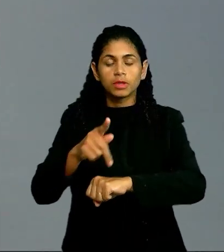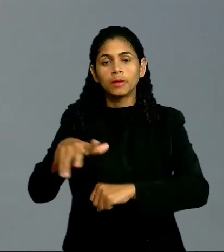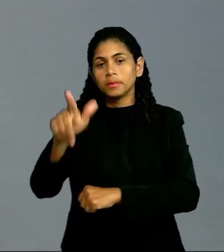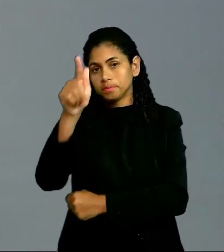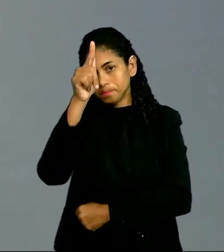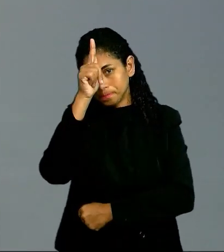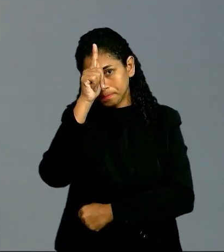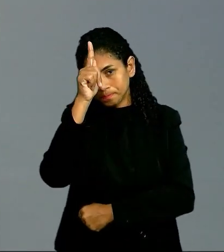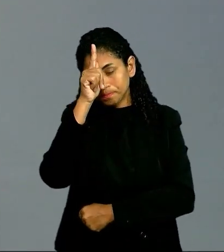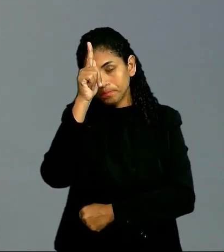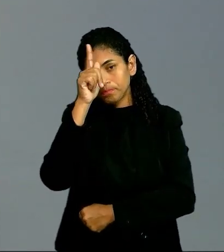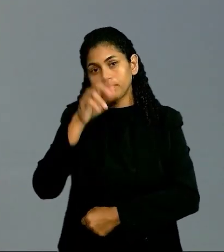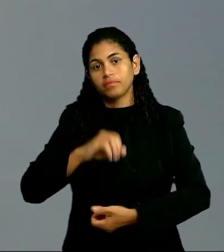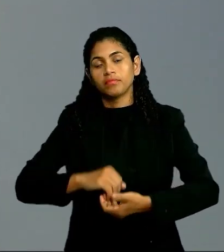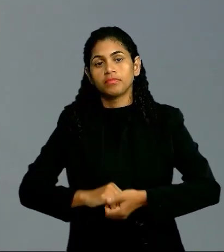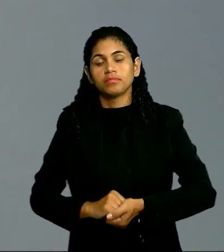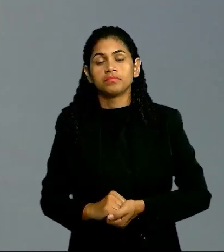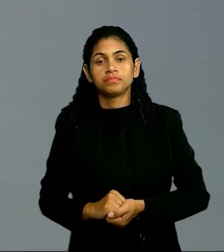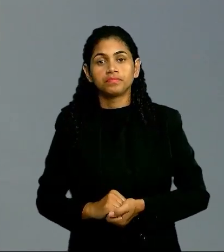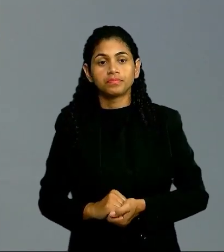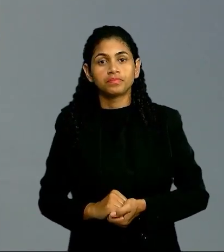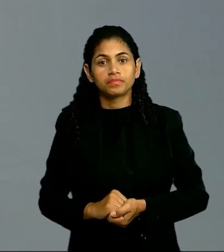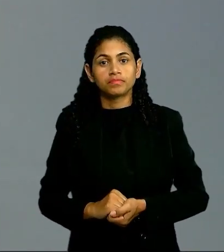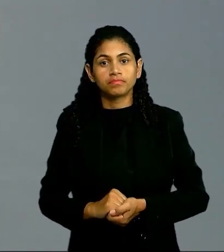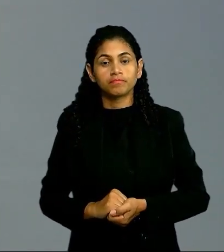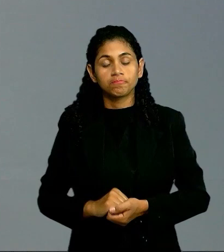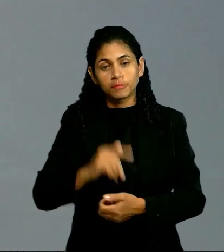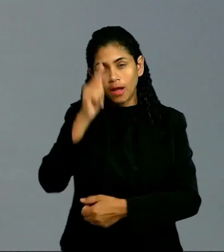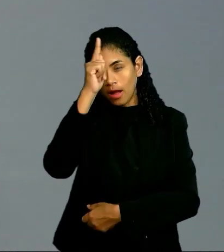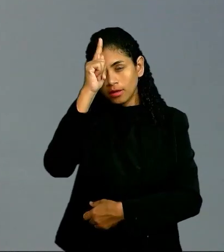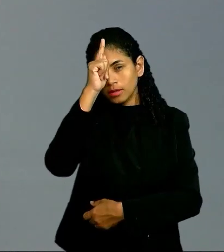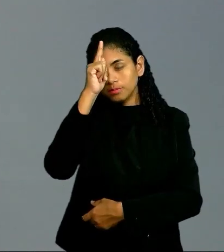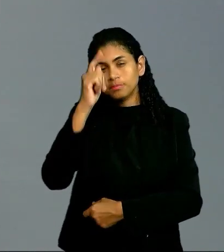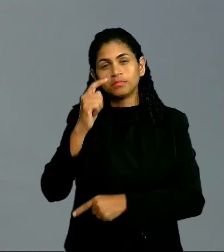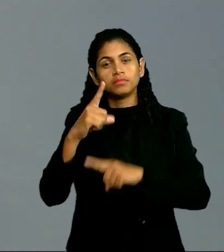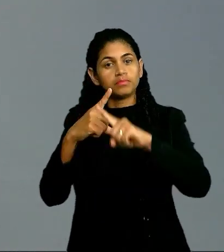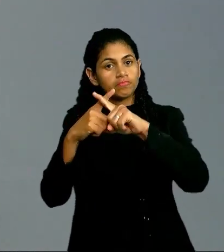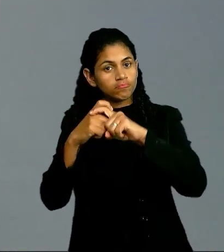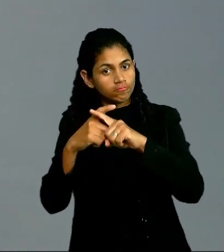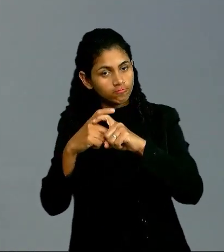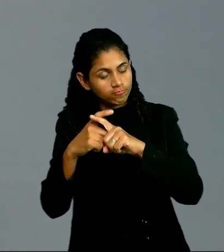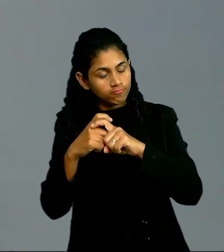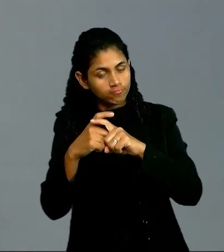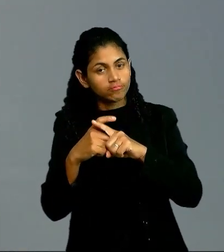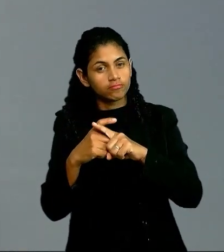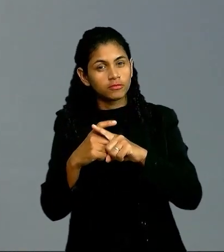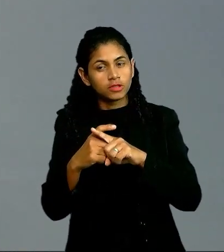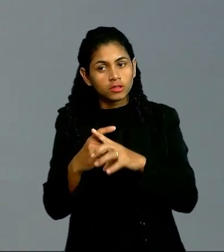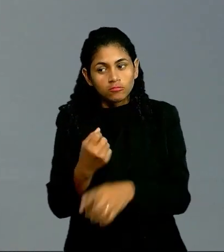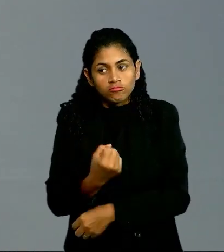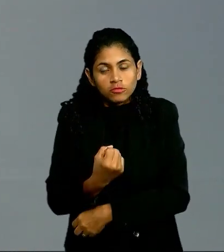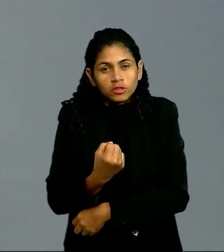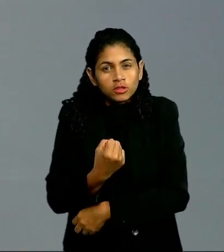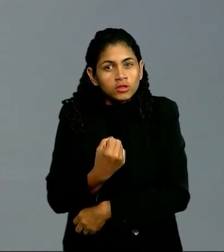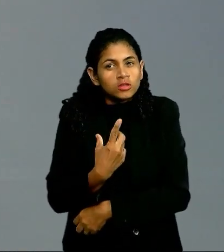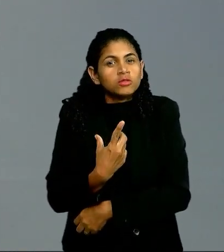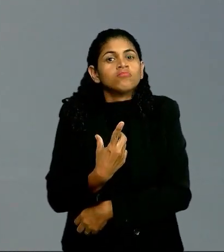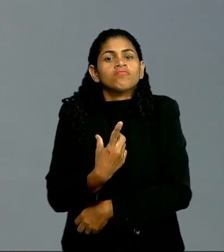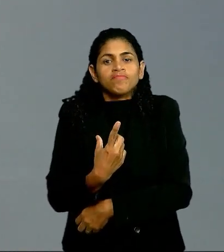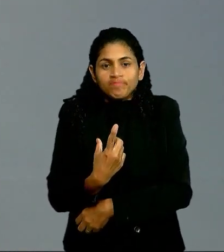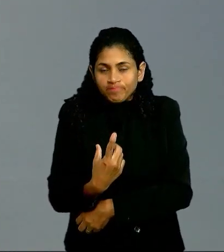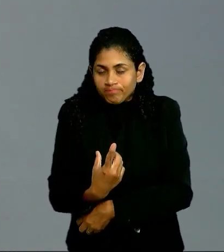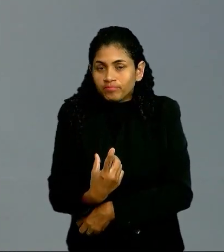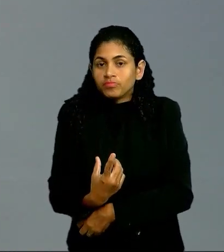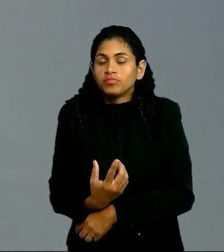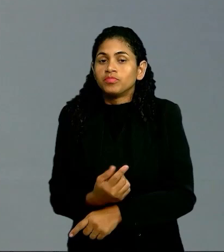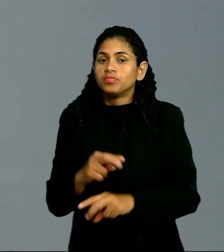acaba causando estranhamento. E no caso da Alemanha nazista, foi o estranhamento exagerado, né? E esse é um